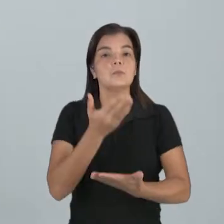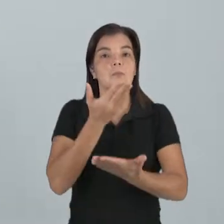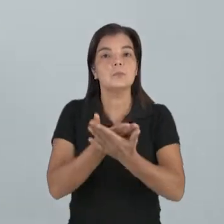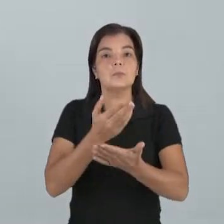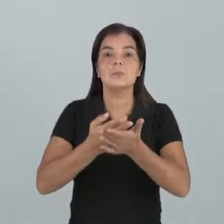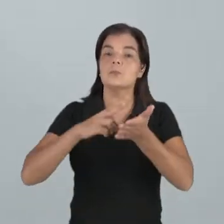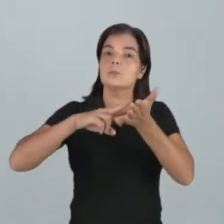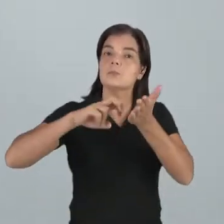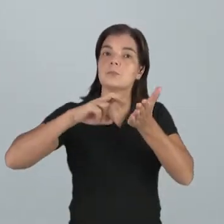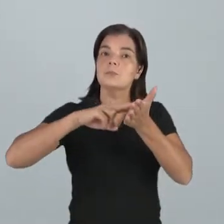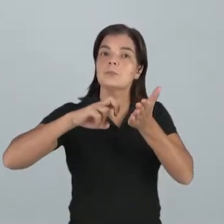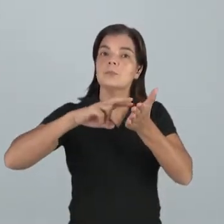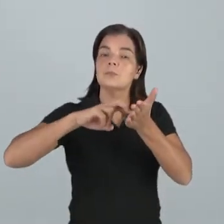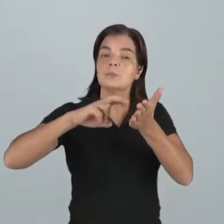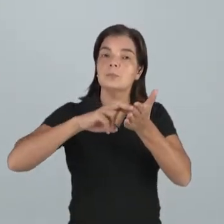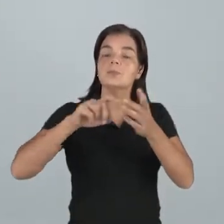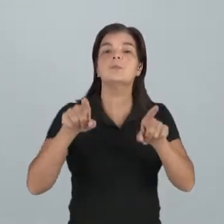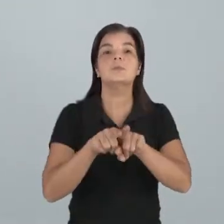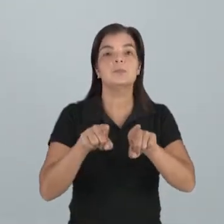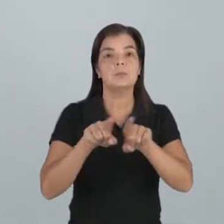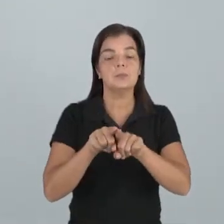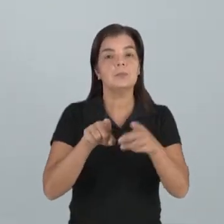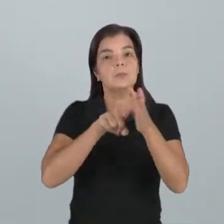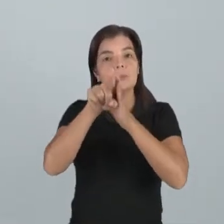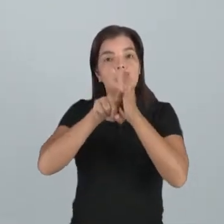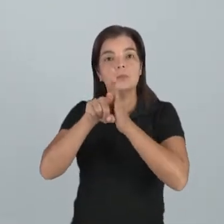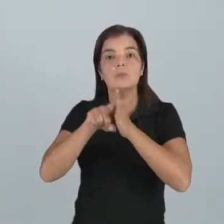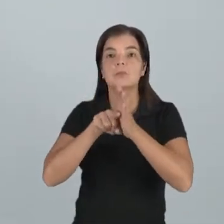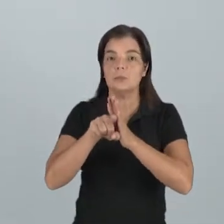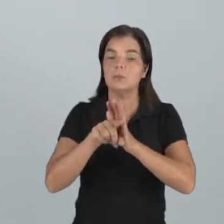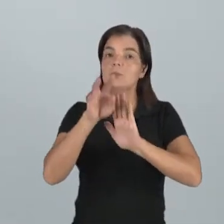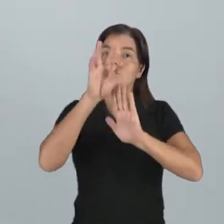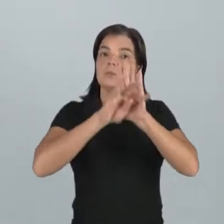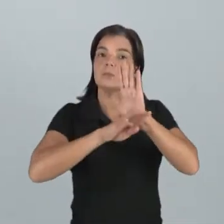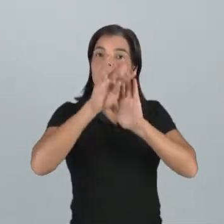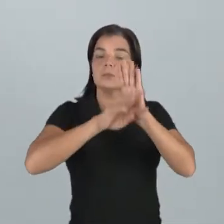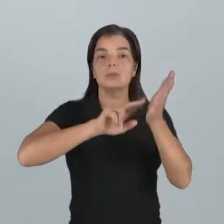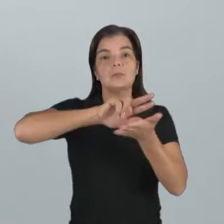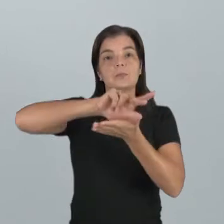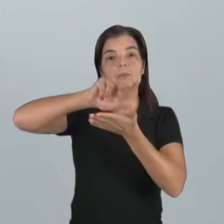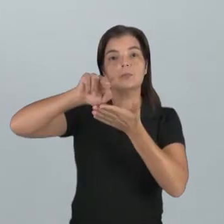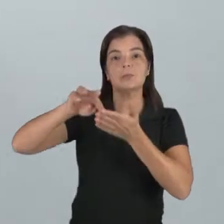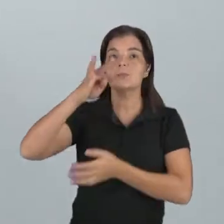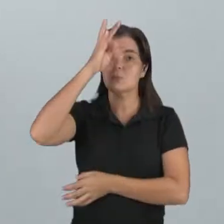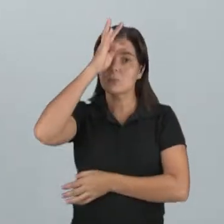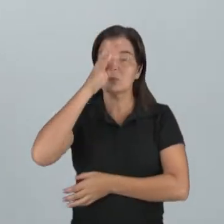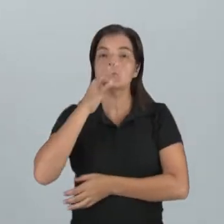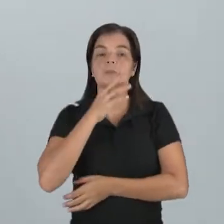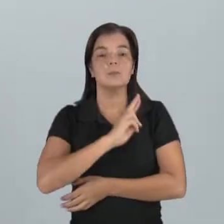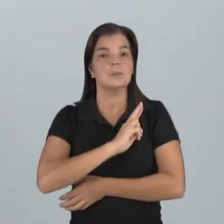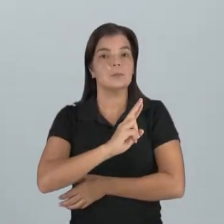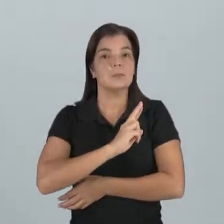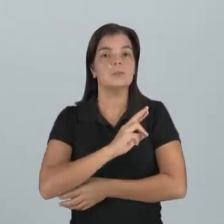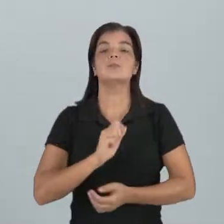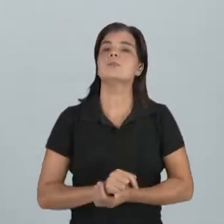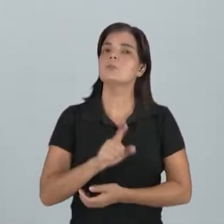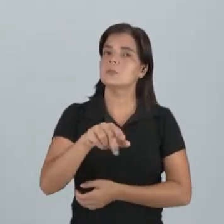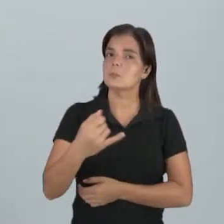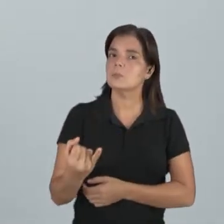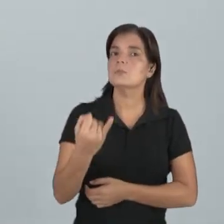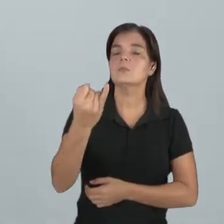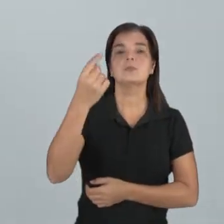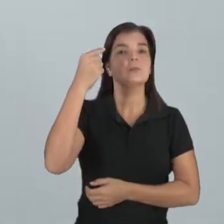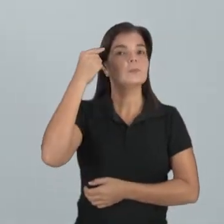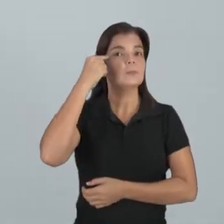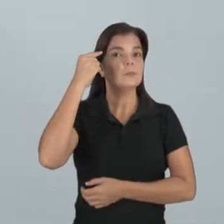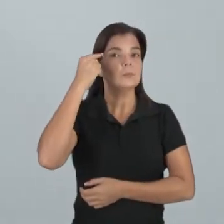do vocabulário e emprego científico dos textos das diversas tradições religiosas. É interessante a